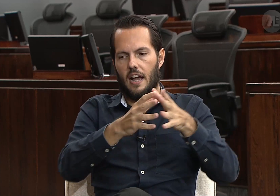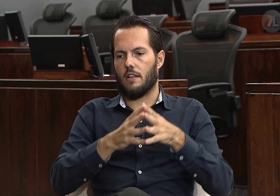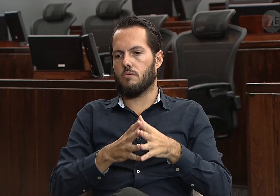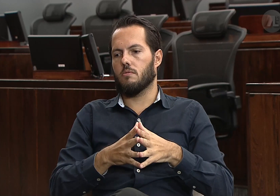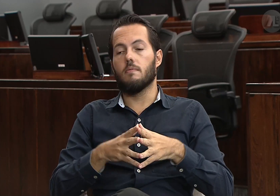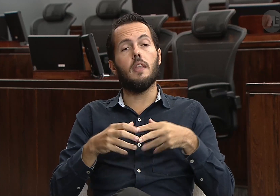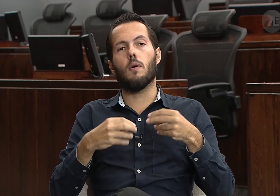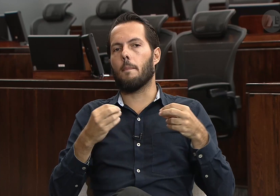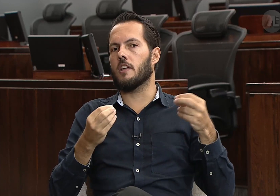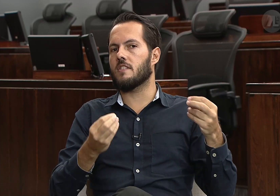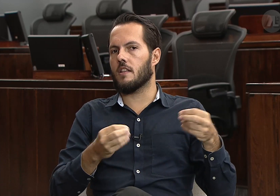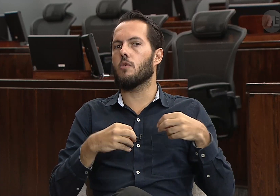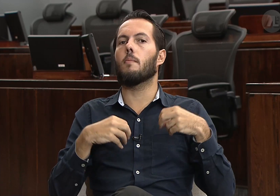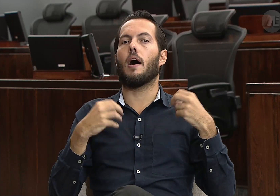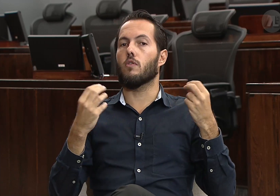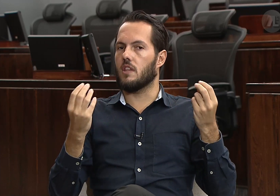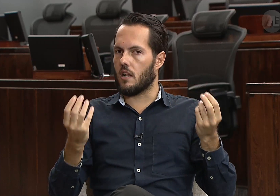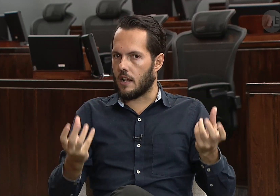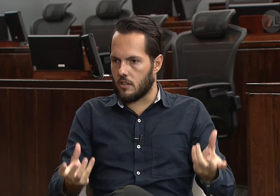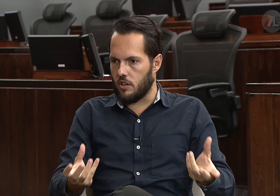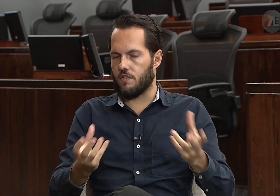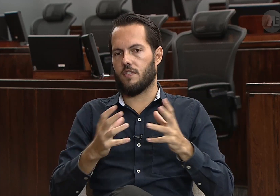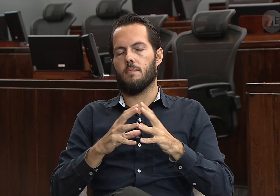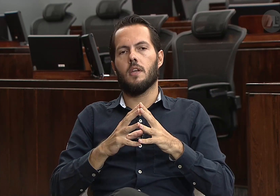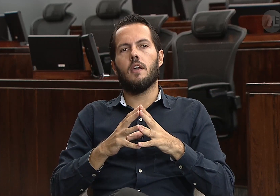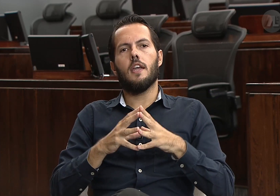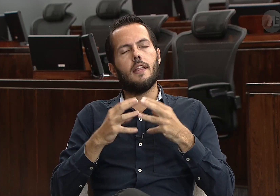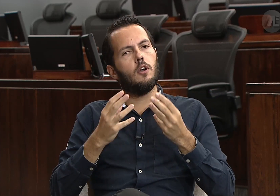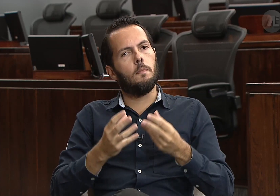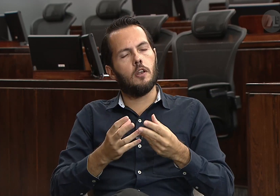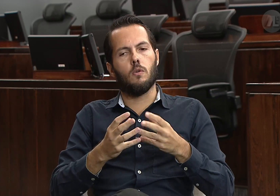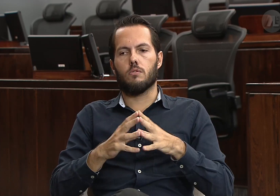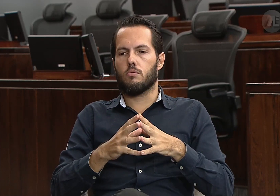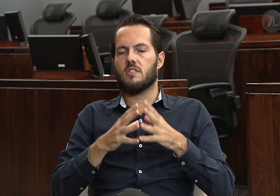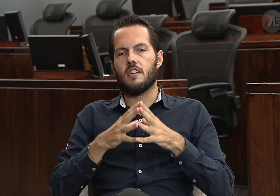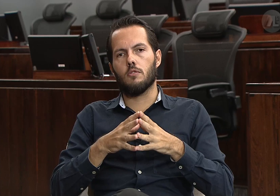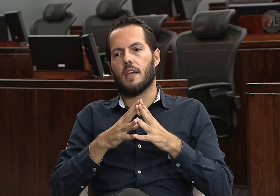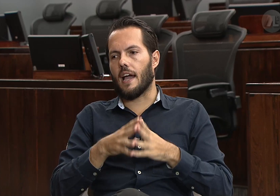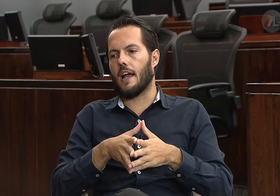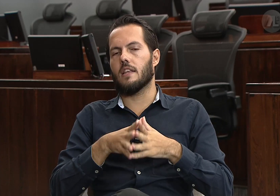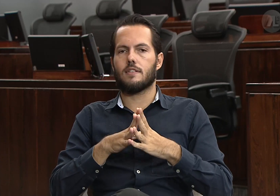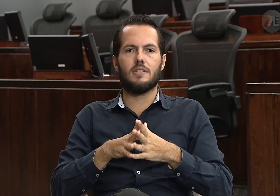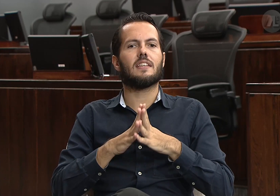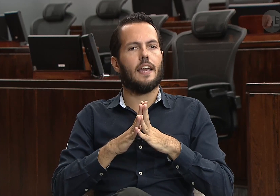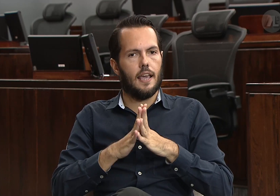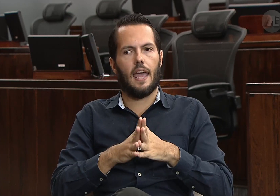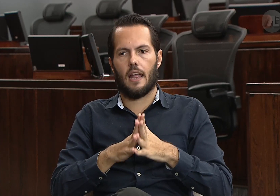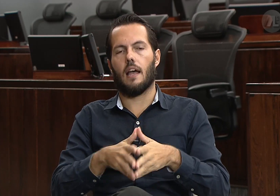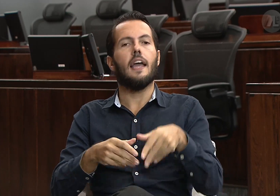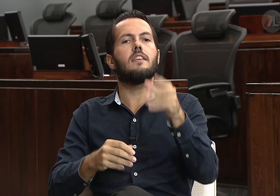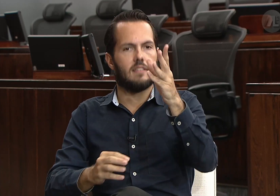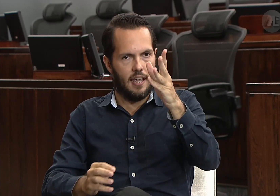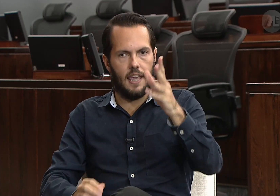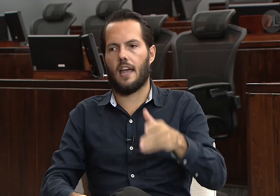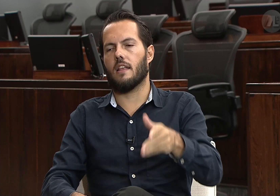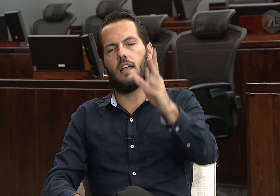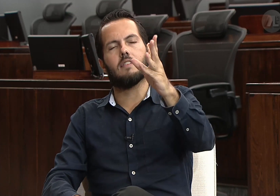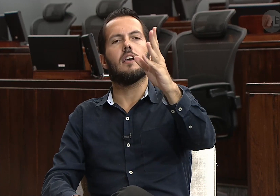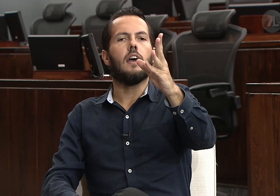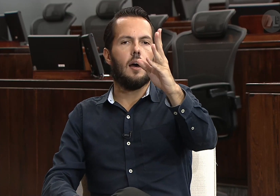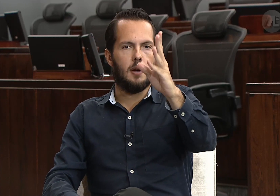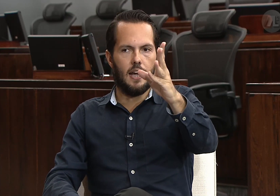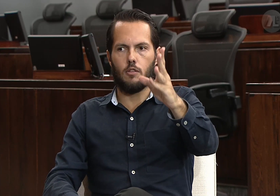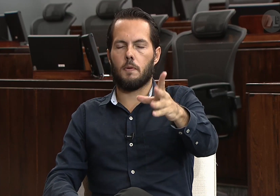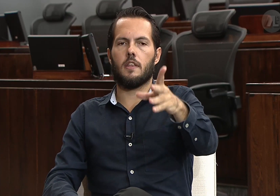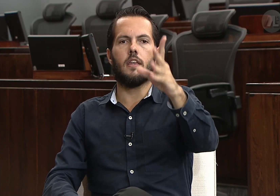para o Estado. Não apresentam uma alternativa. E daí eu pergunto, sendo que a arrecadação está em queda,